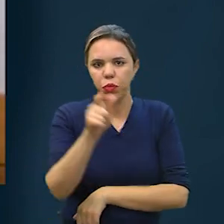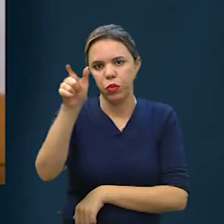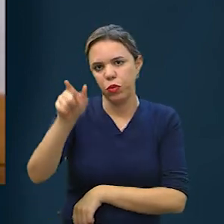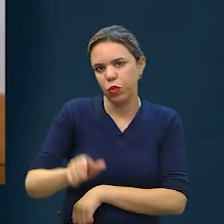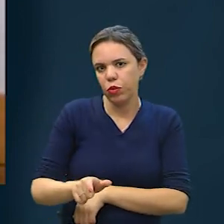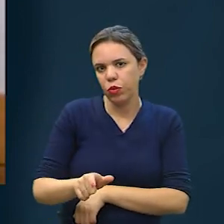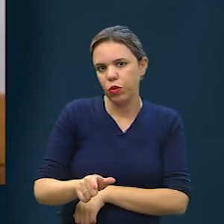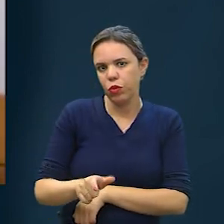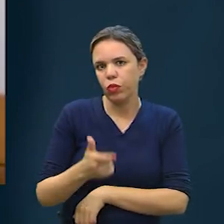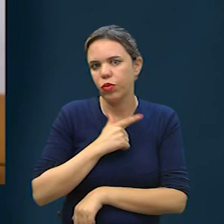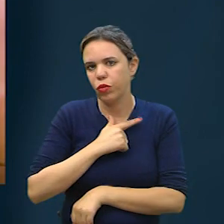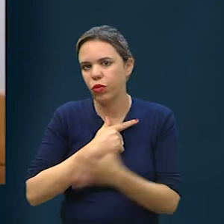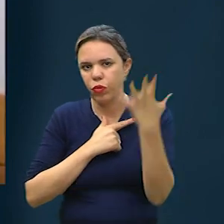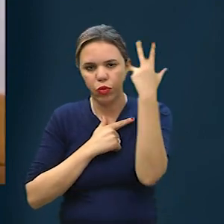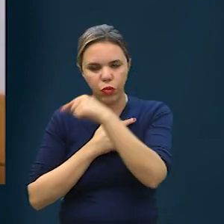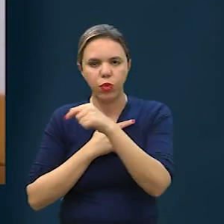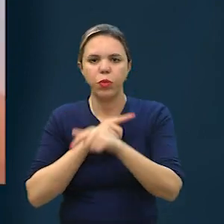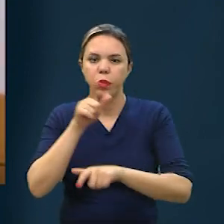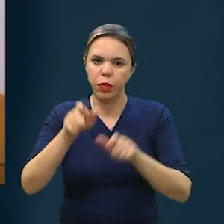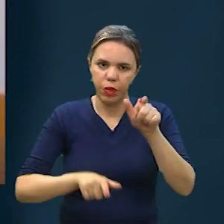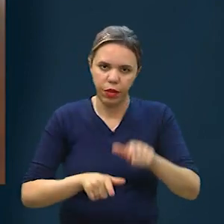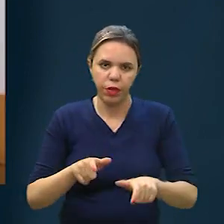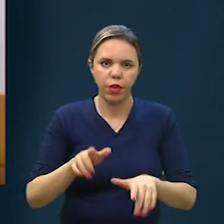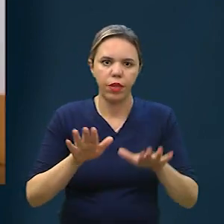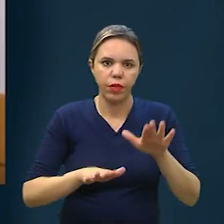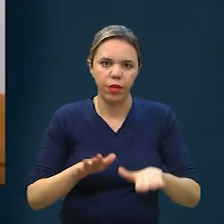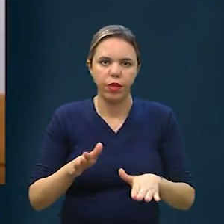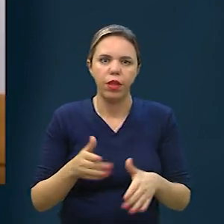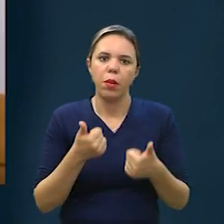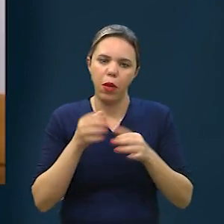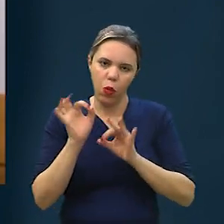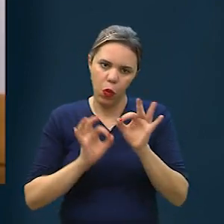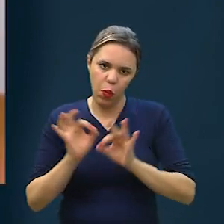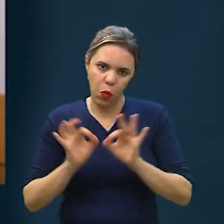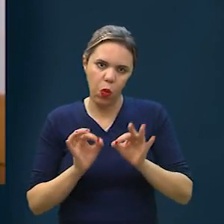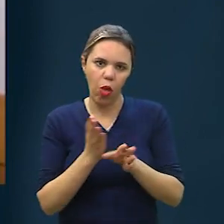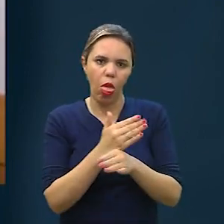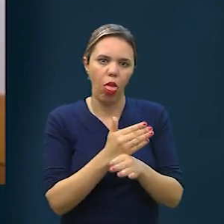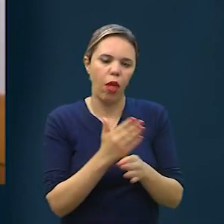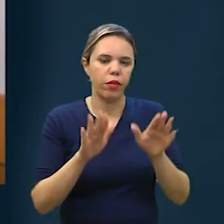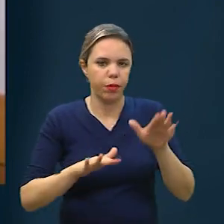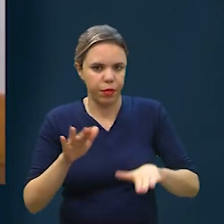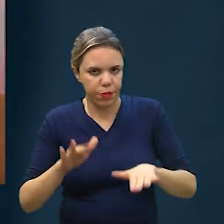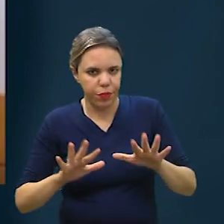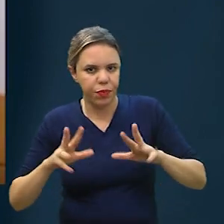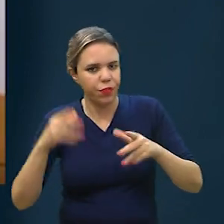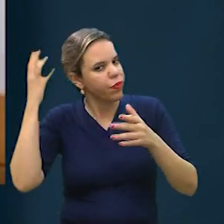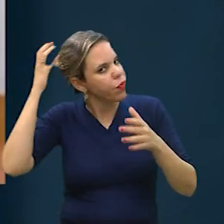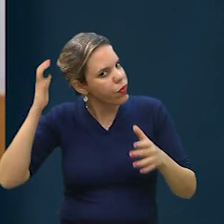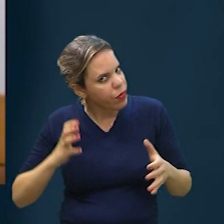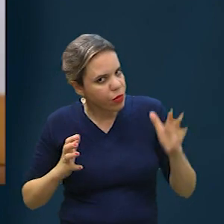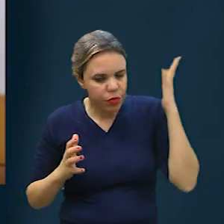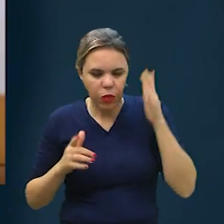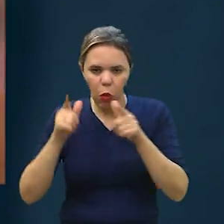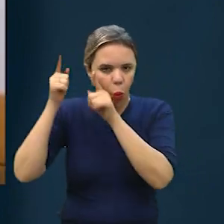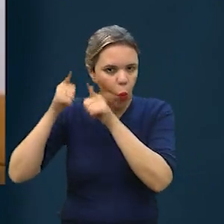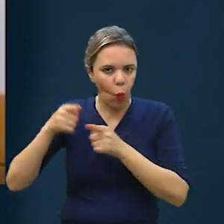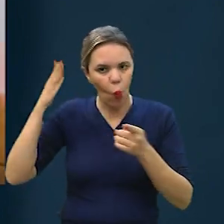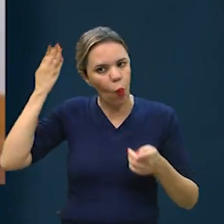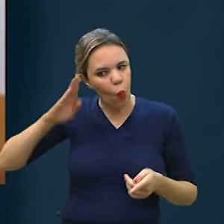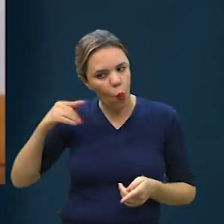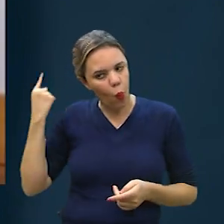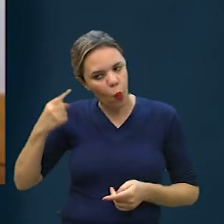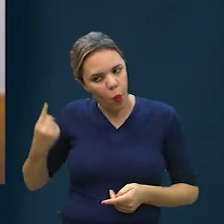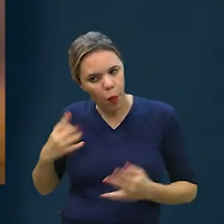existem pessoas feias e bonitas, existem pessoas, às vezes, bem arrumadas ou mal arrumadas. Então, todo cabelo é bonito, o liso, o